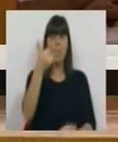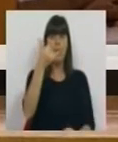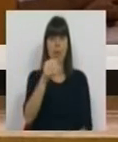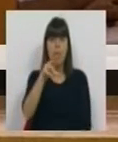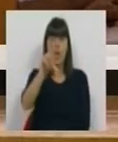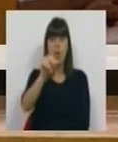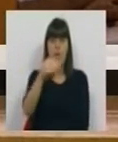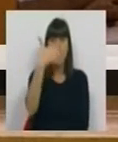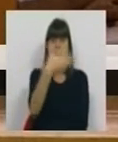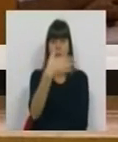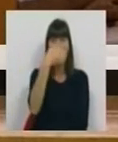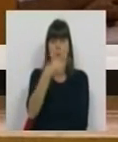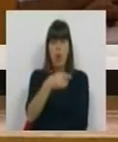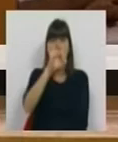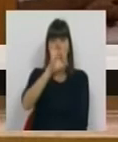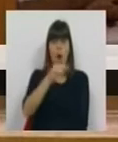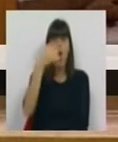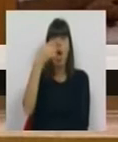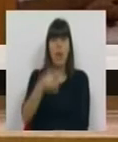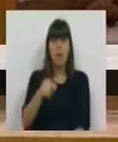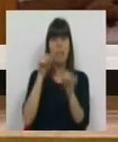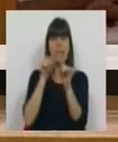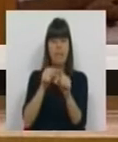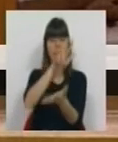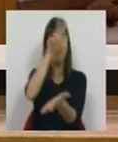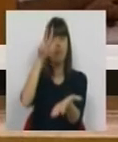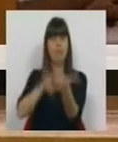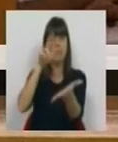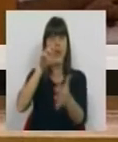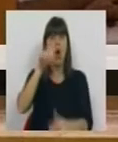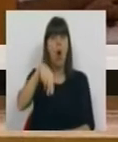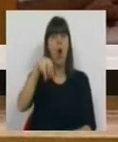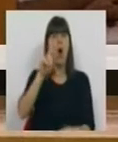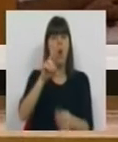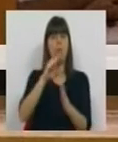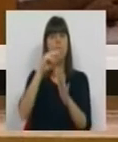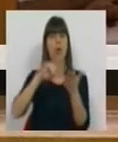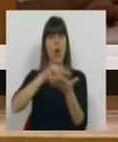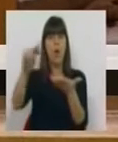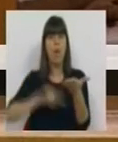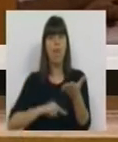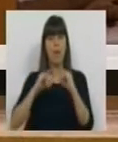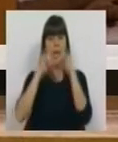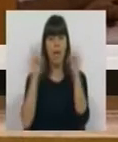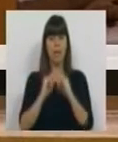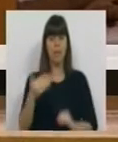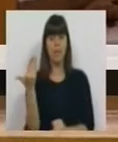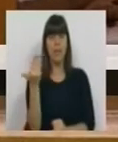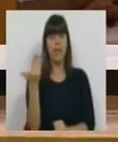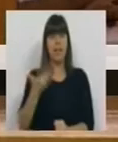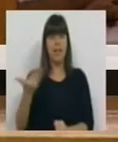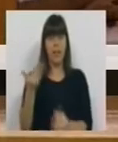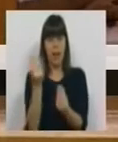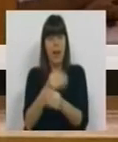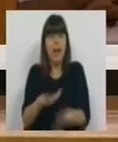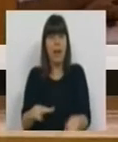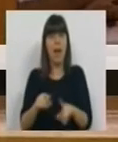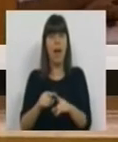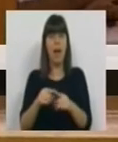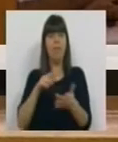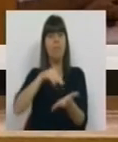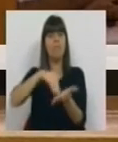20 de novembro de 1989 foi aprovado pela ONU a Convenção Internacional dos Direitos da Criança, que